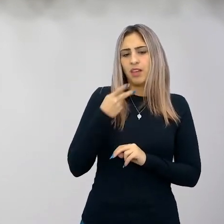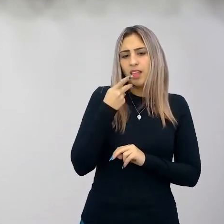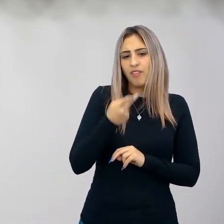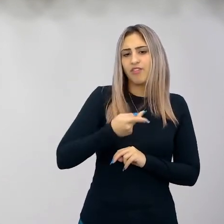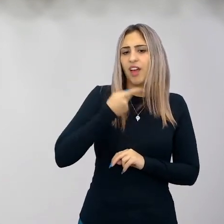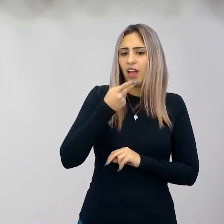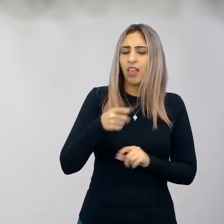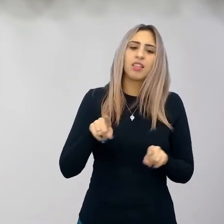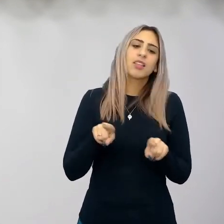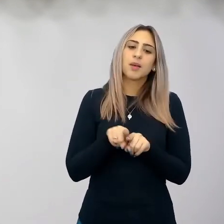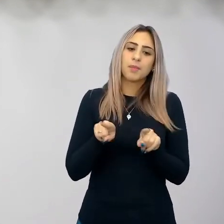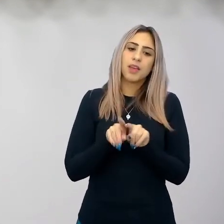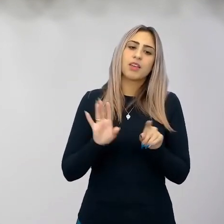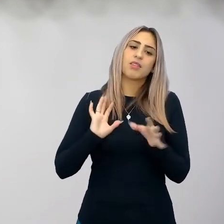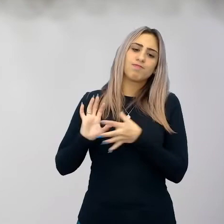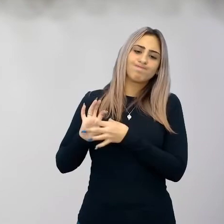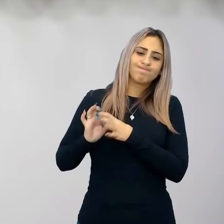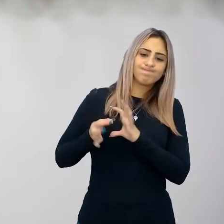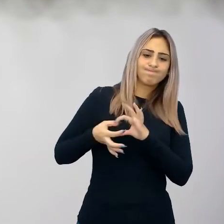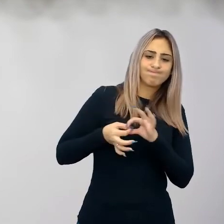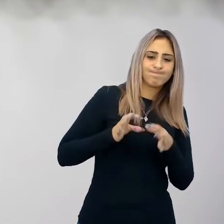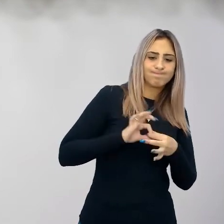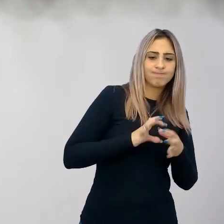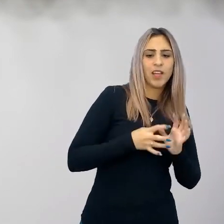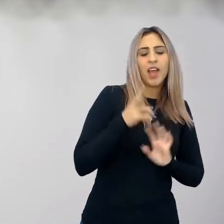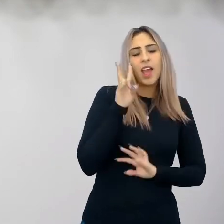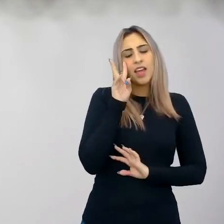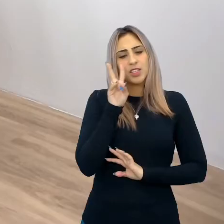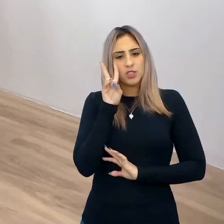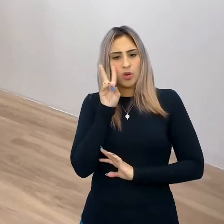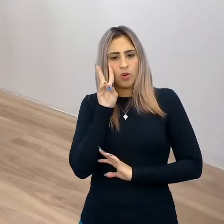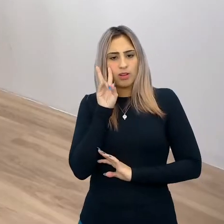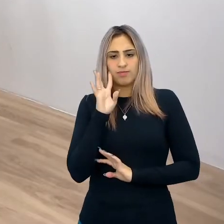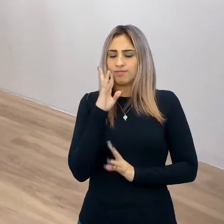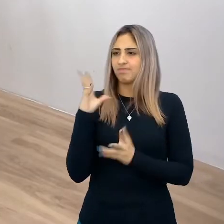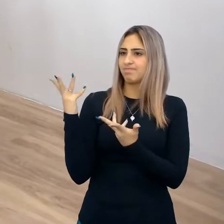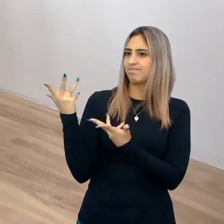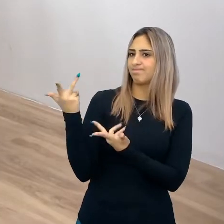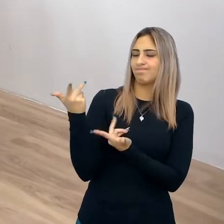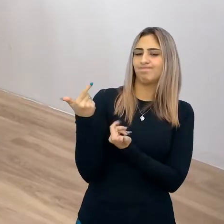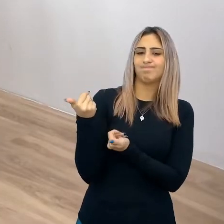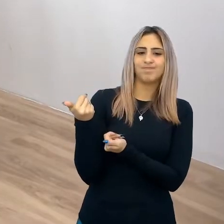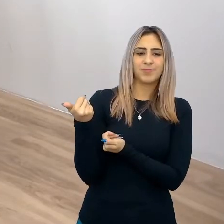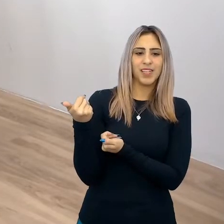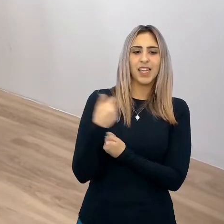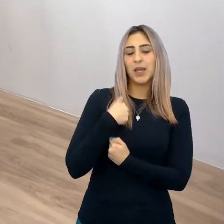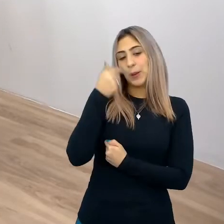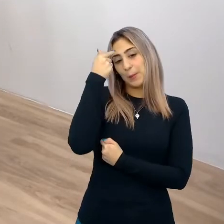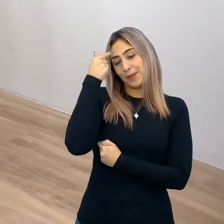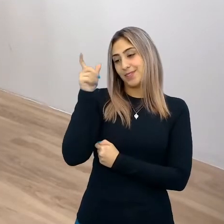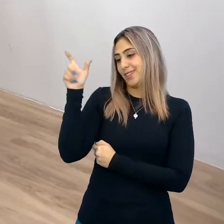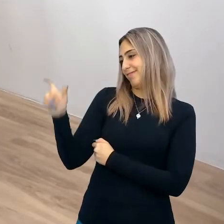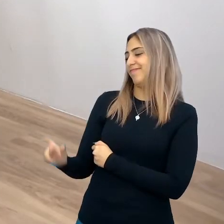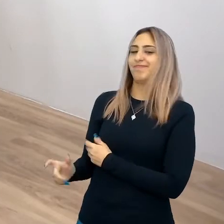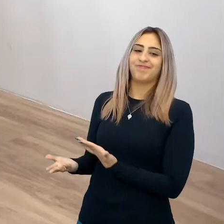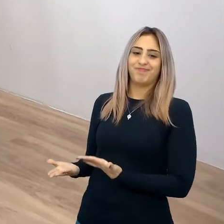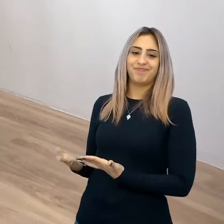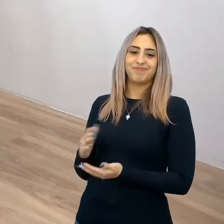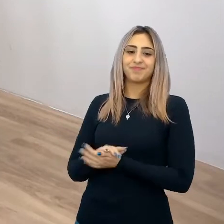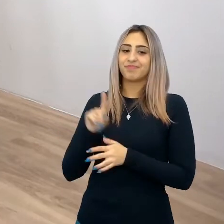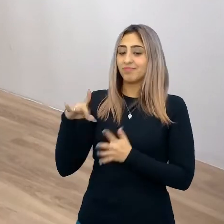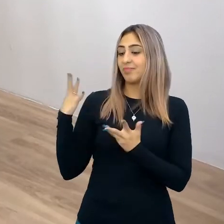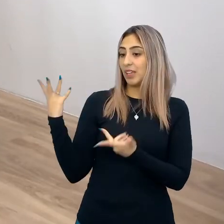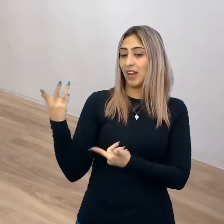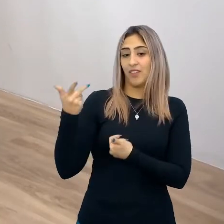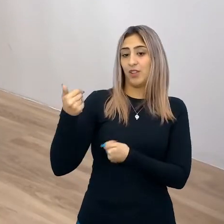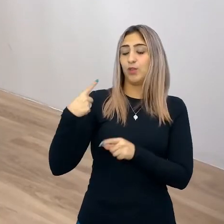entenda e contextualize aquela história, né, e faça sentido. O Alto da Compadecida é sensacional, né? Eu acho que, assim... É que eu pensei nele na hora que você mostrou. Não, mas é sensacional,